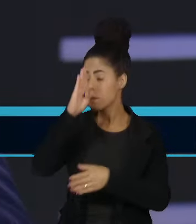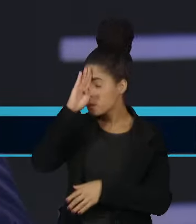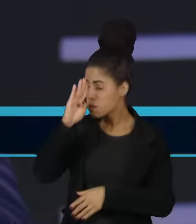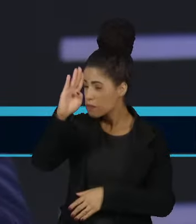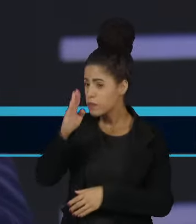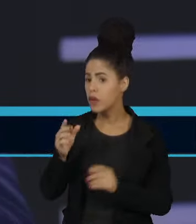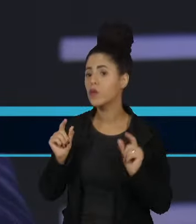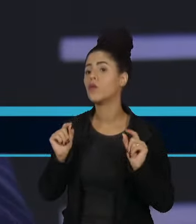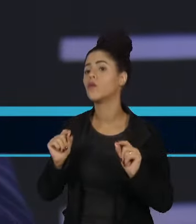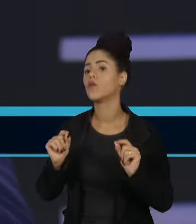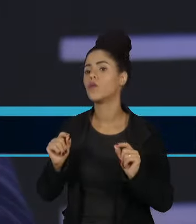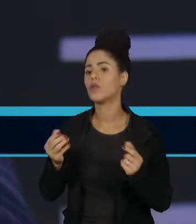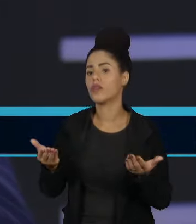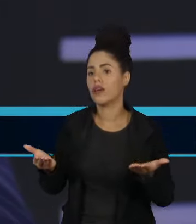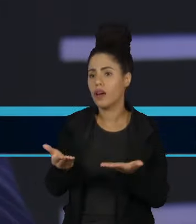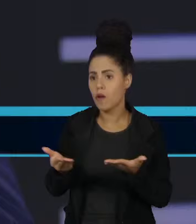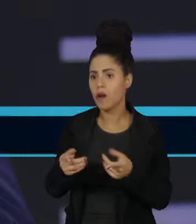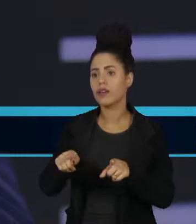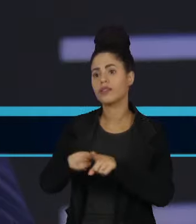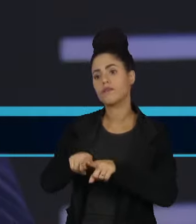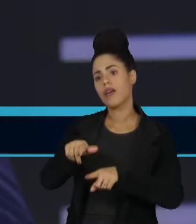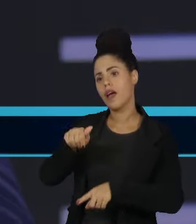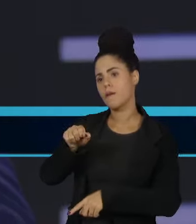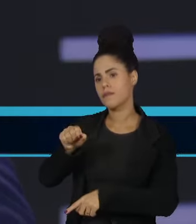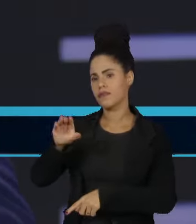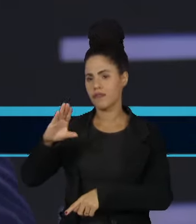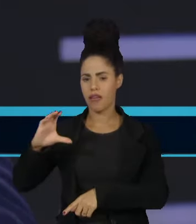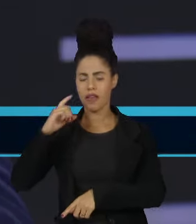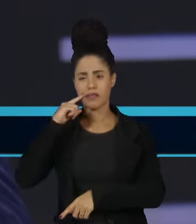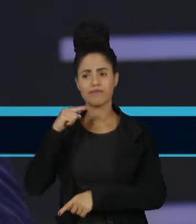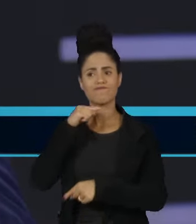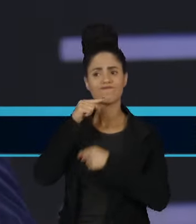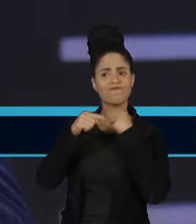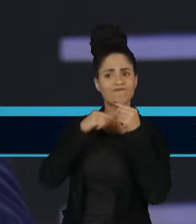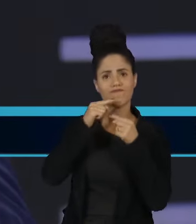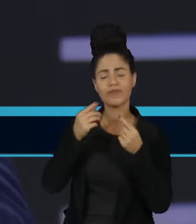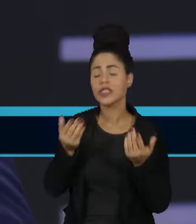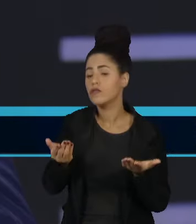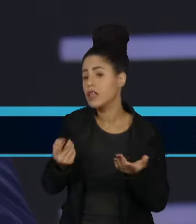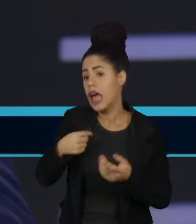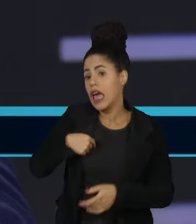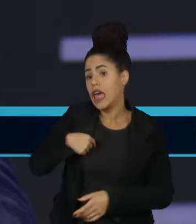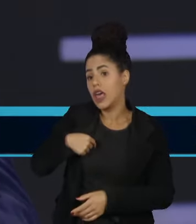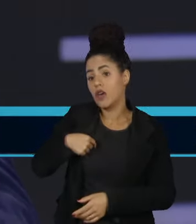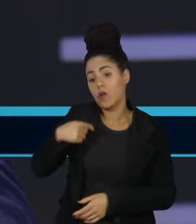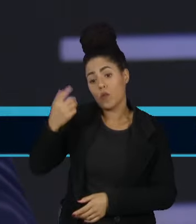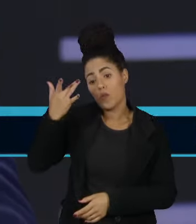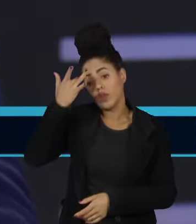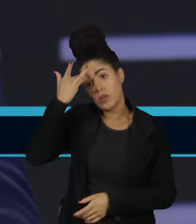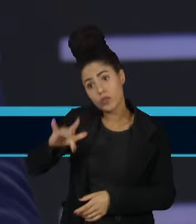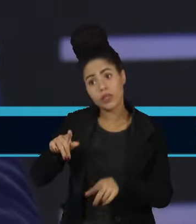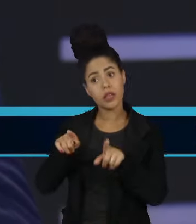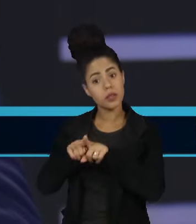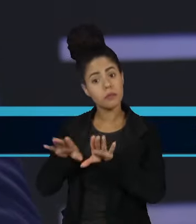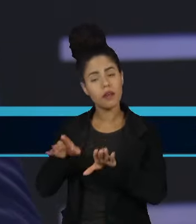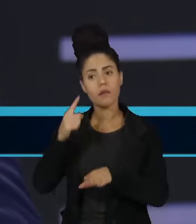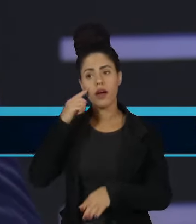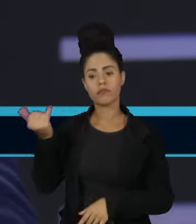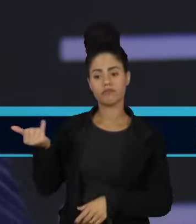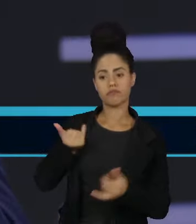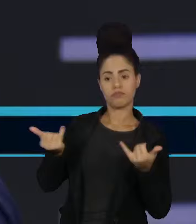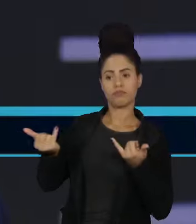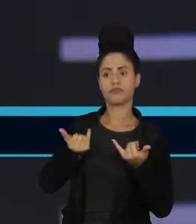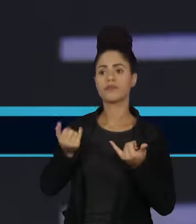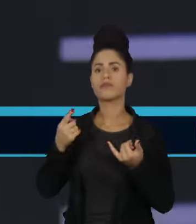importante, a questão de São Bernardo do Campo, que cria uma situação de dúvida. Eu ouvi falar, evidentemente, vejo as